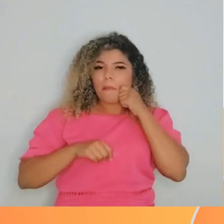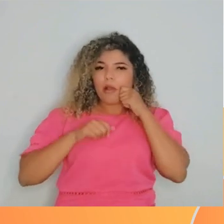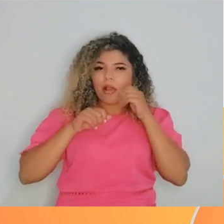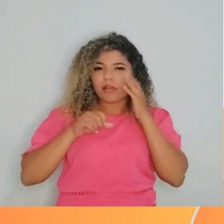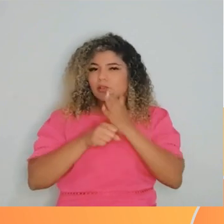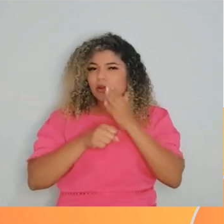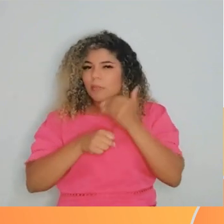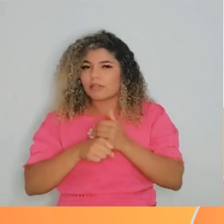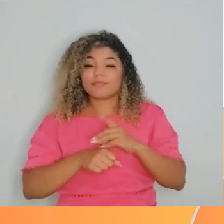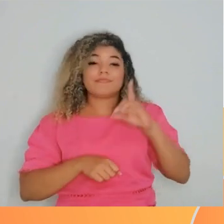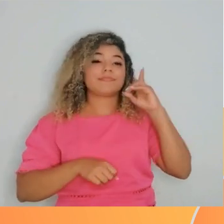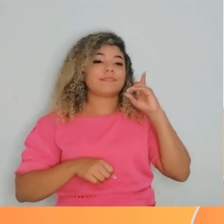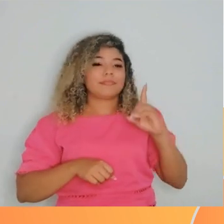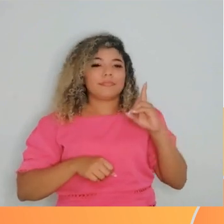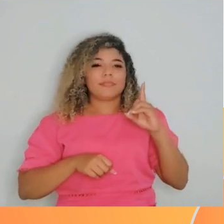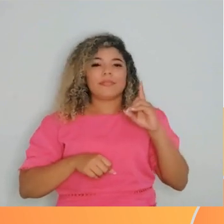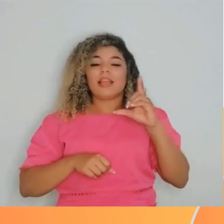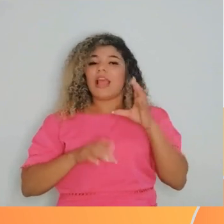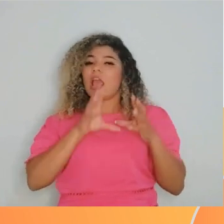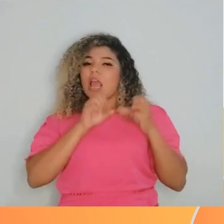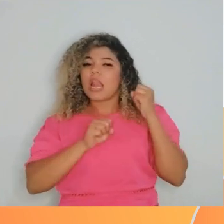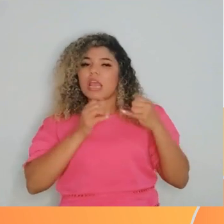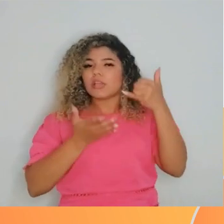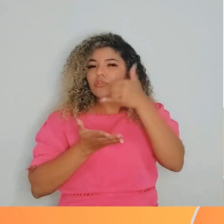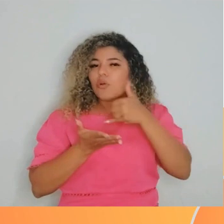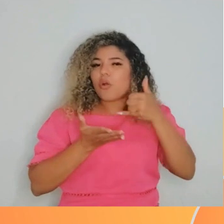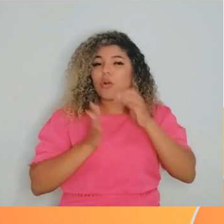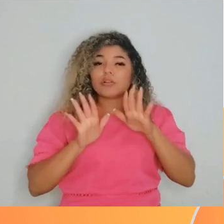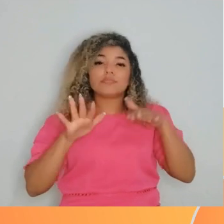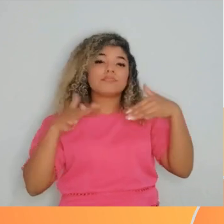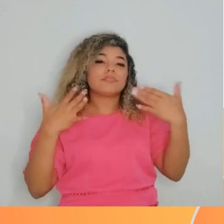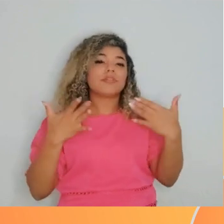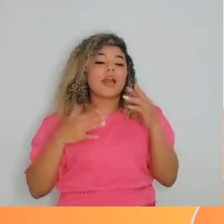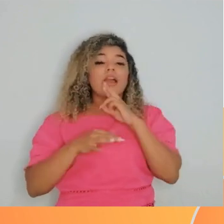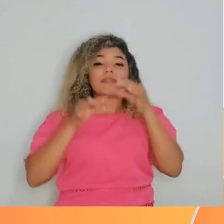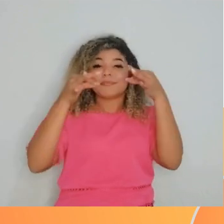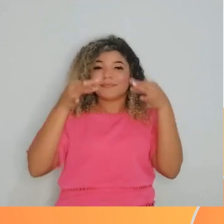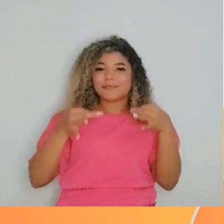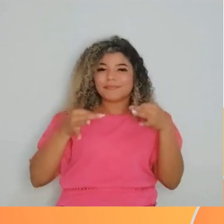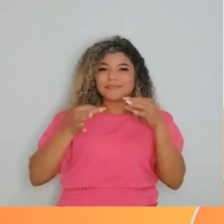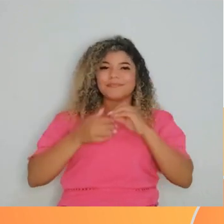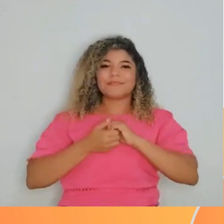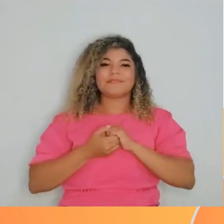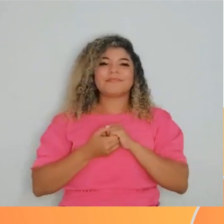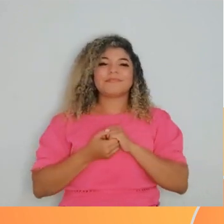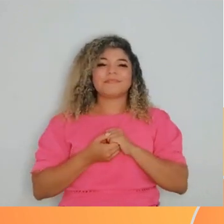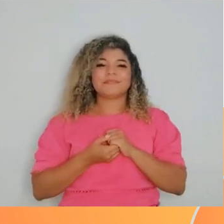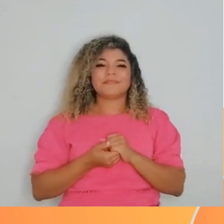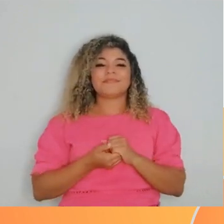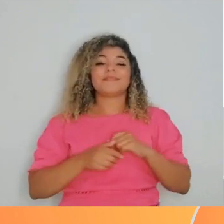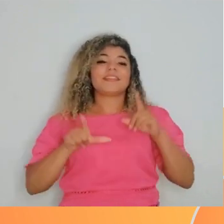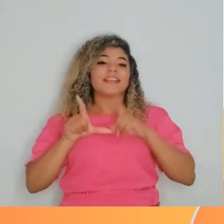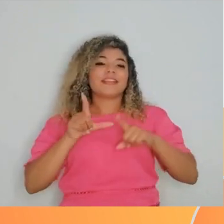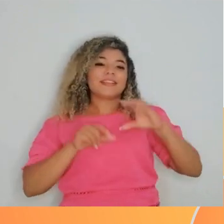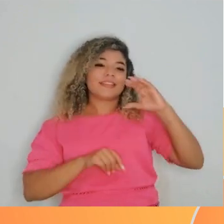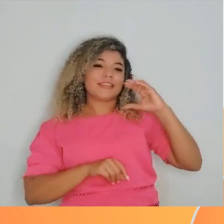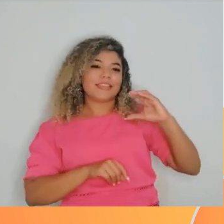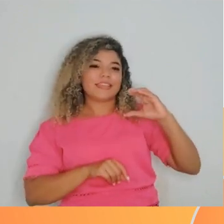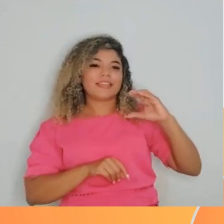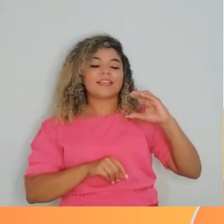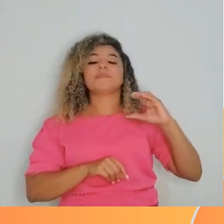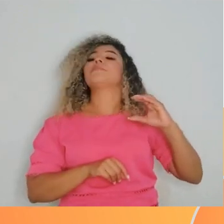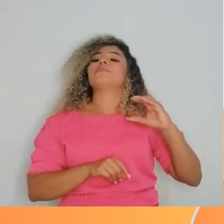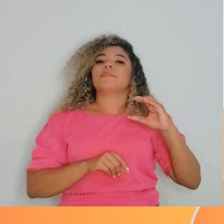pães, cereais e batatas; ou letra D, laticínios e óleos vegetais. Qual é a nossa resposta correta? Letra